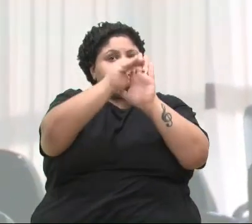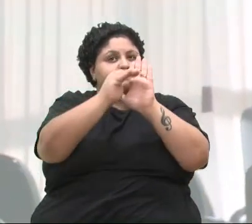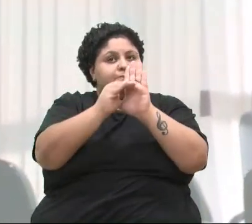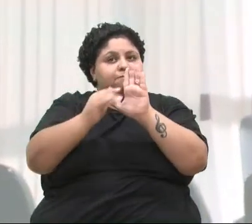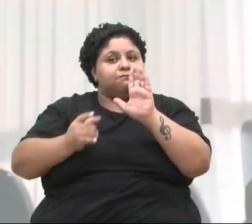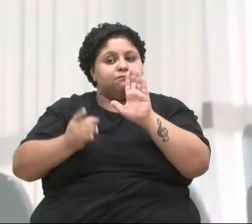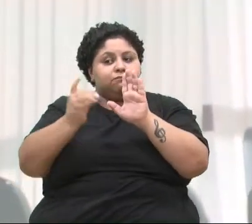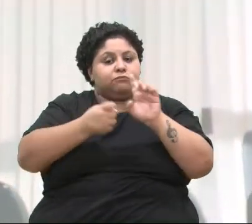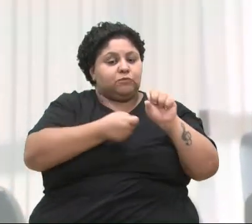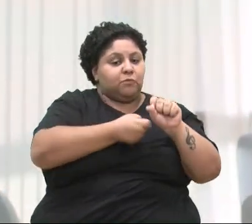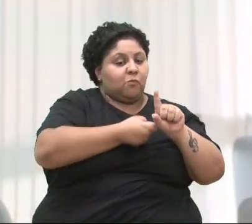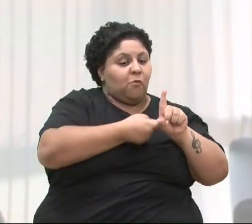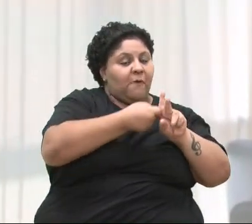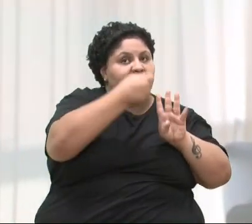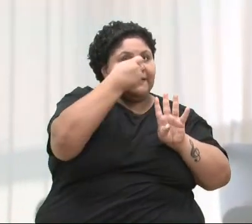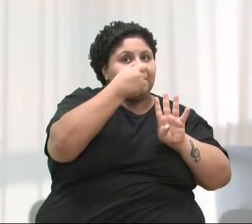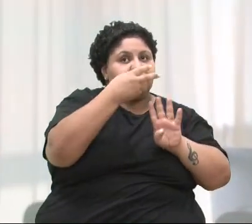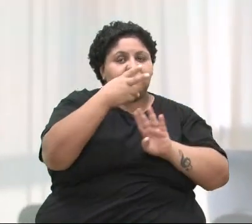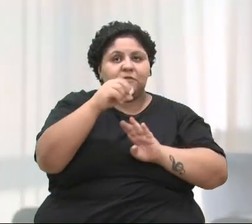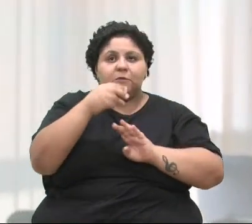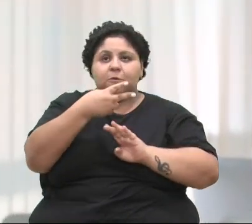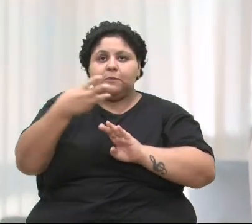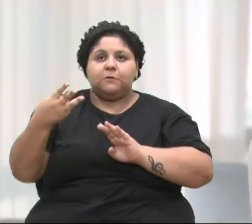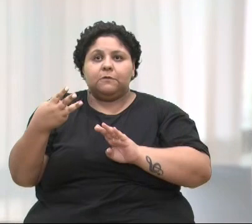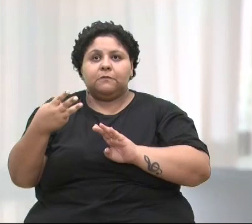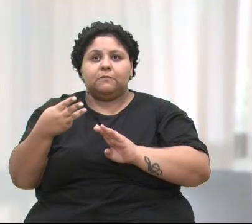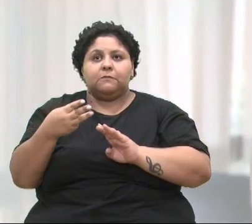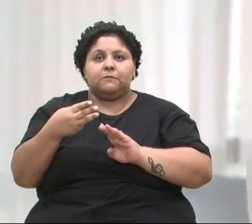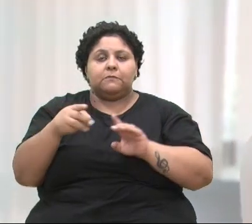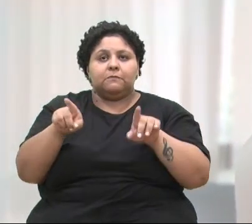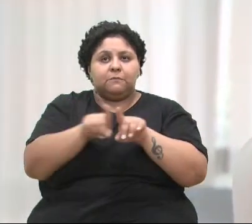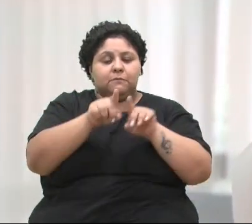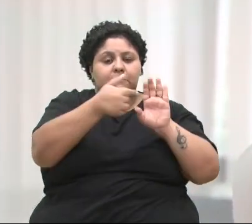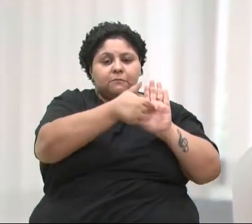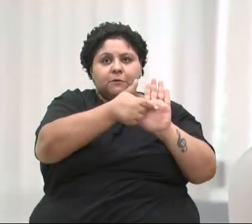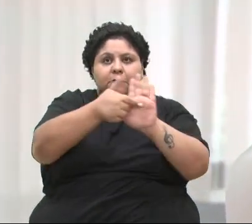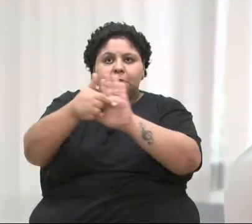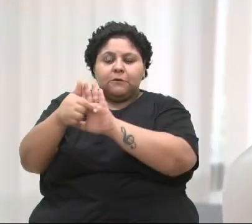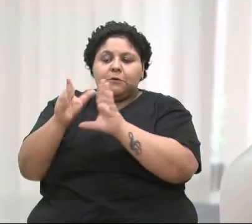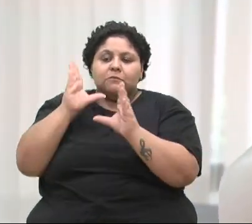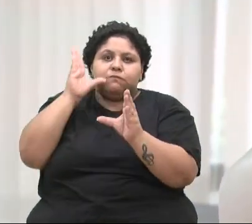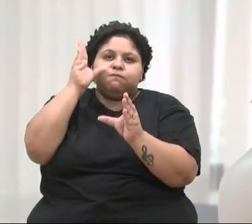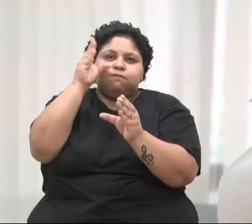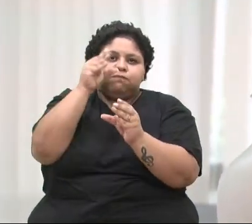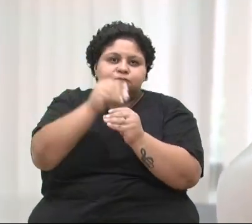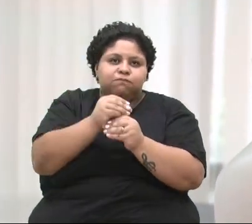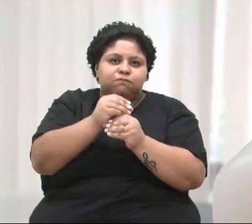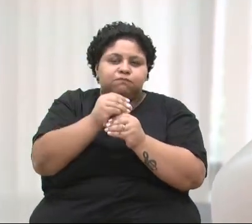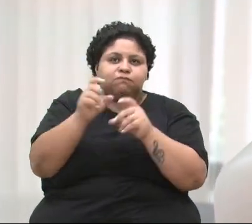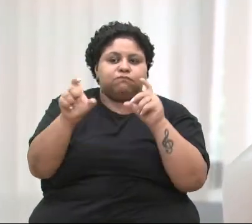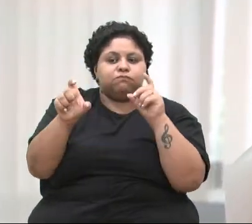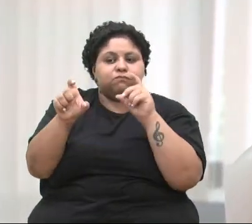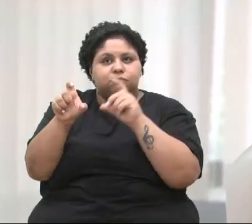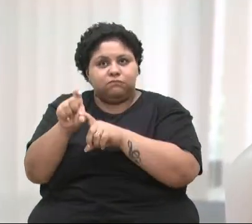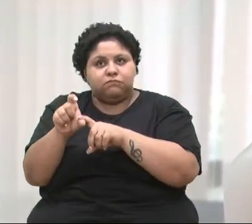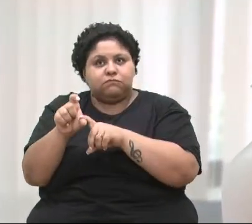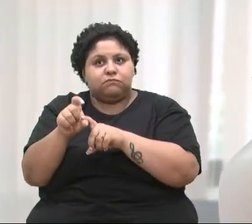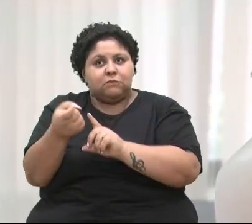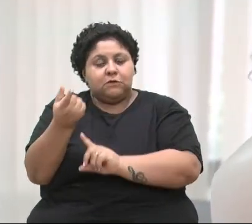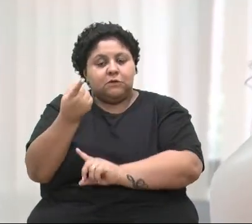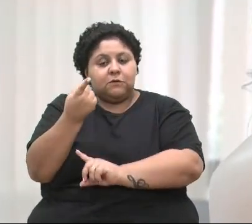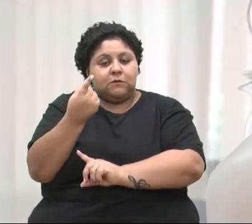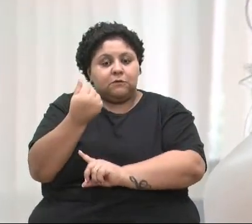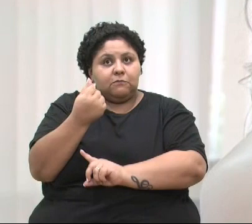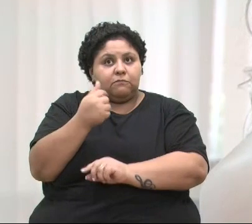de 2023 e apresentar também um compilado de todas as despesas, de todas as receitas, aonde